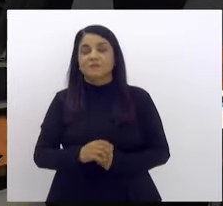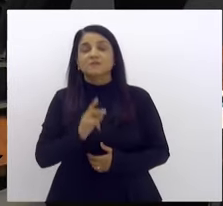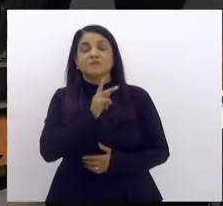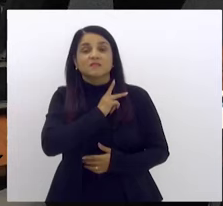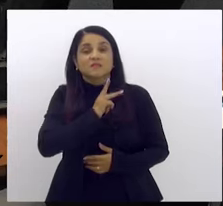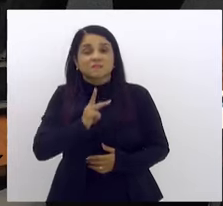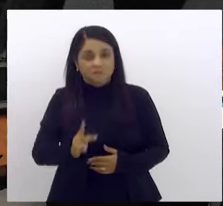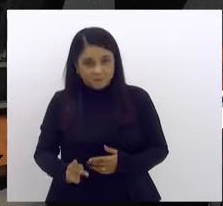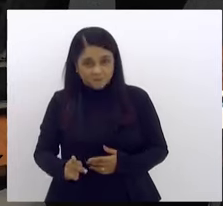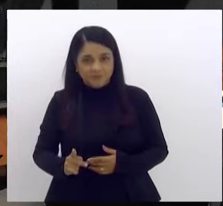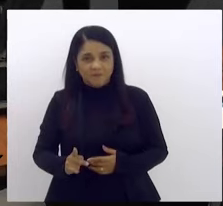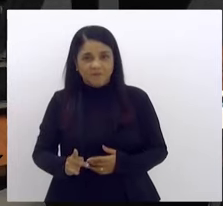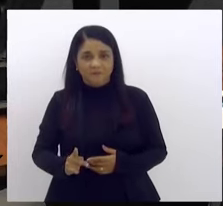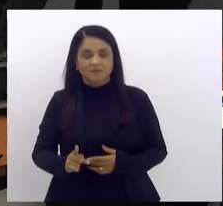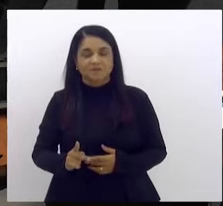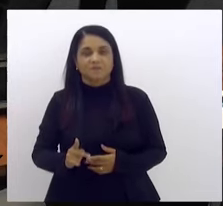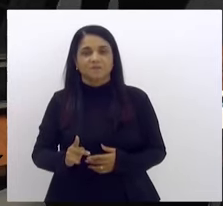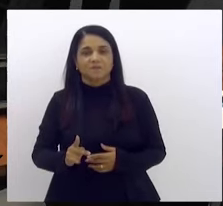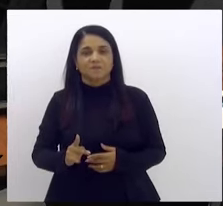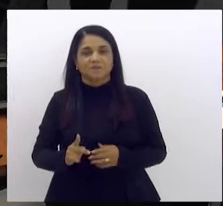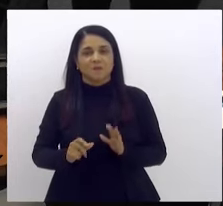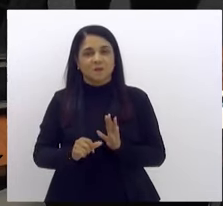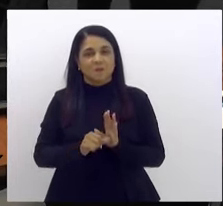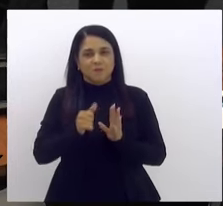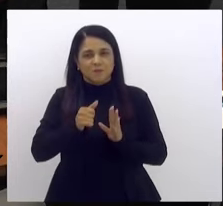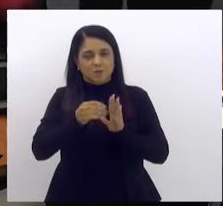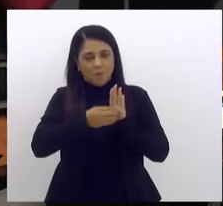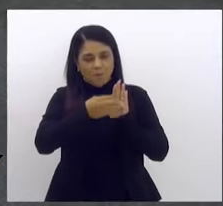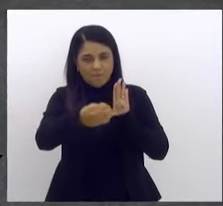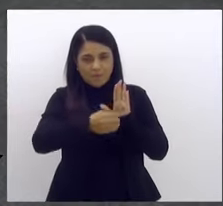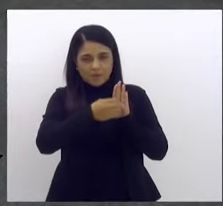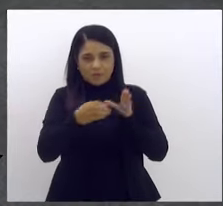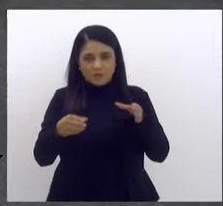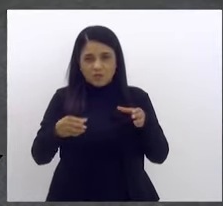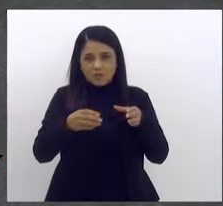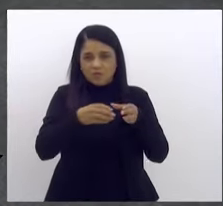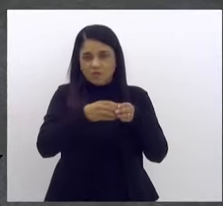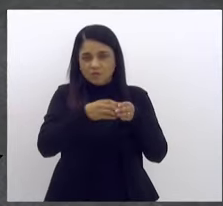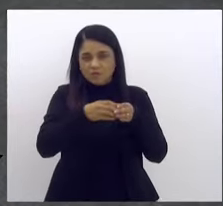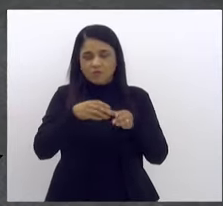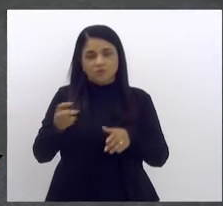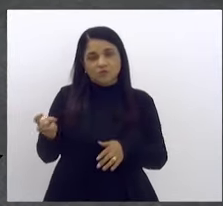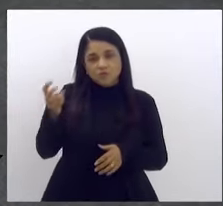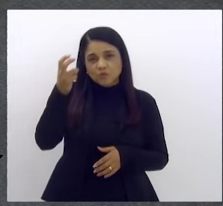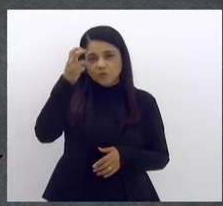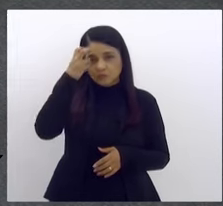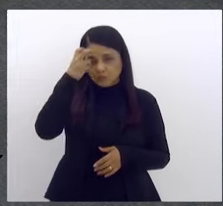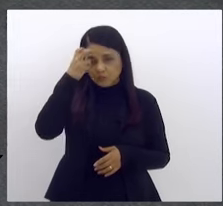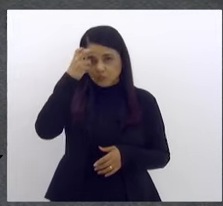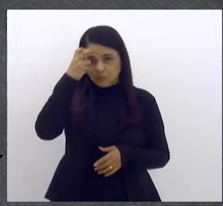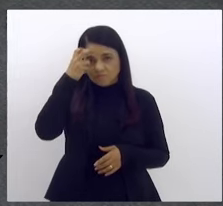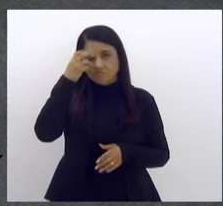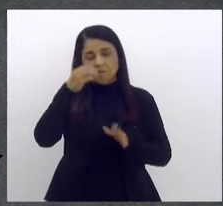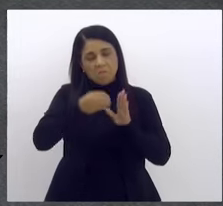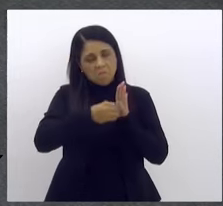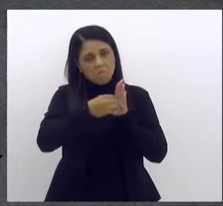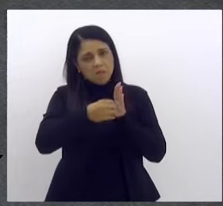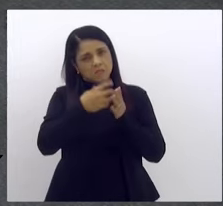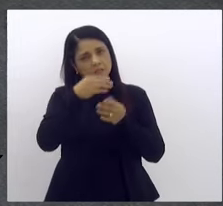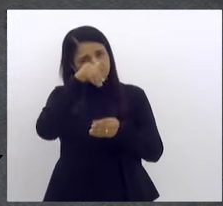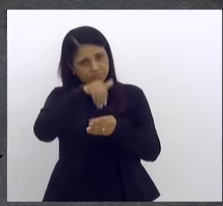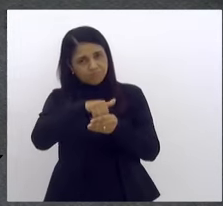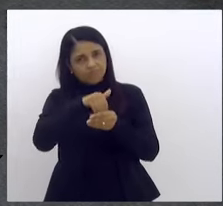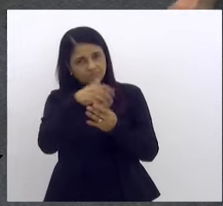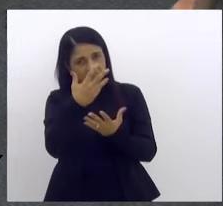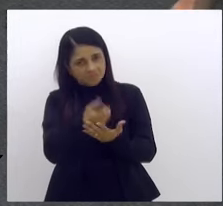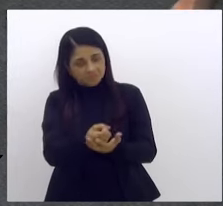Presidente, primeiro, nosso parecer pela Comissão de Cultura certamente é um parecer favorável.